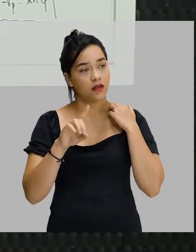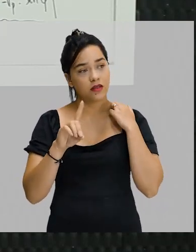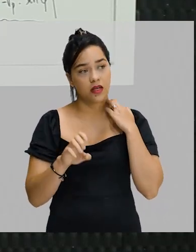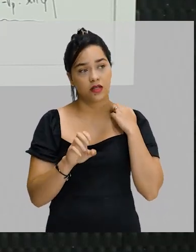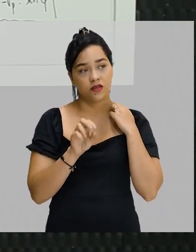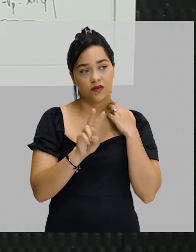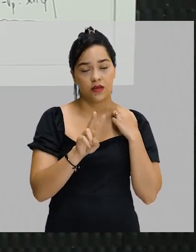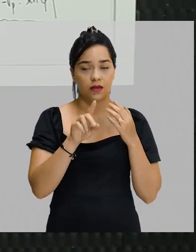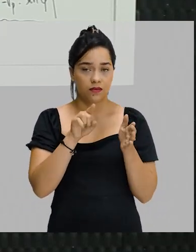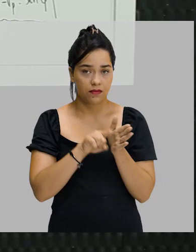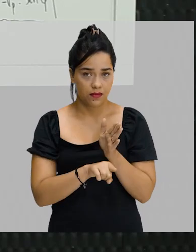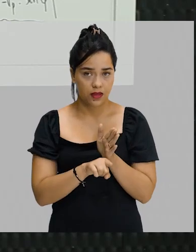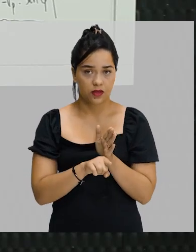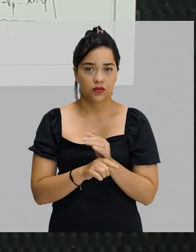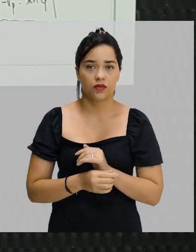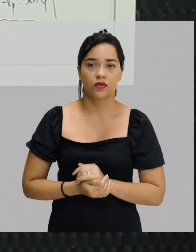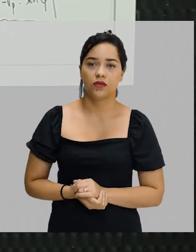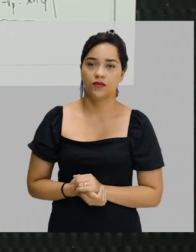ser menos